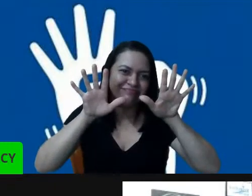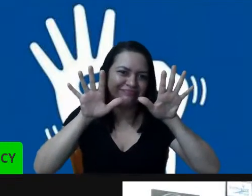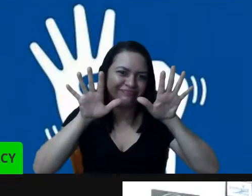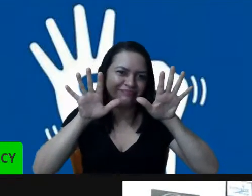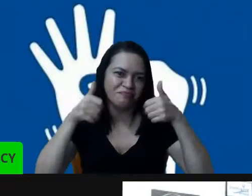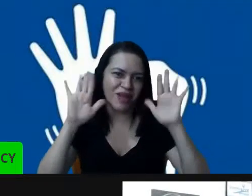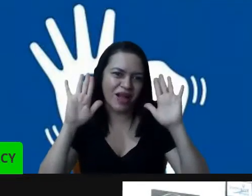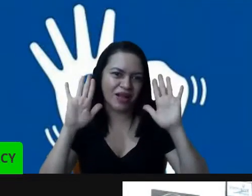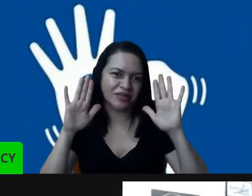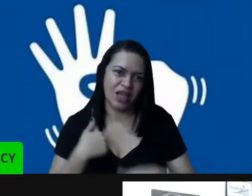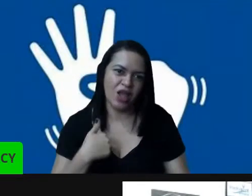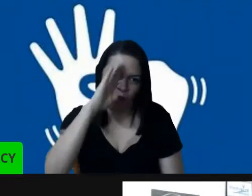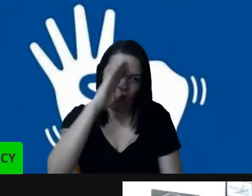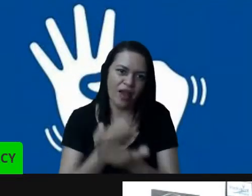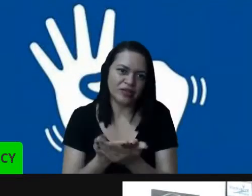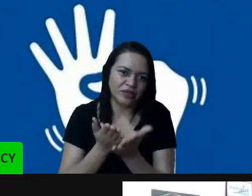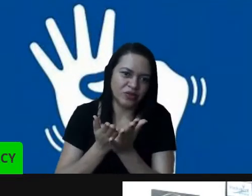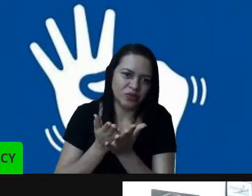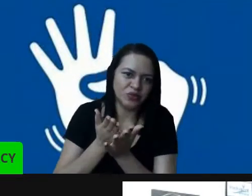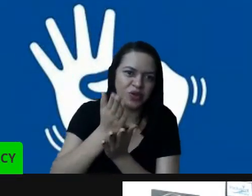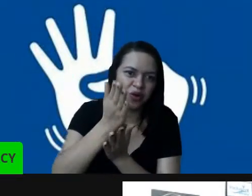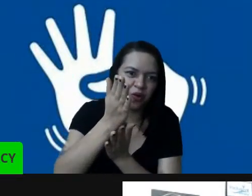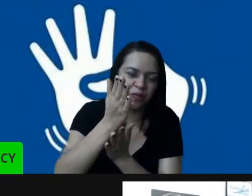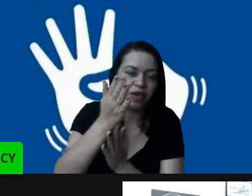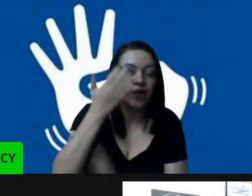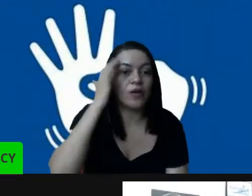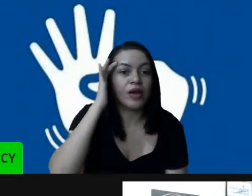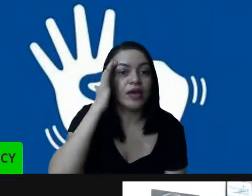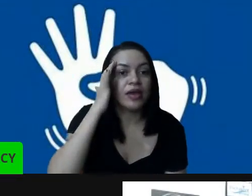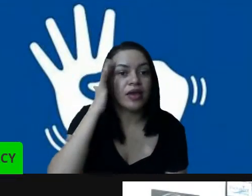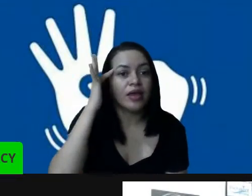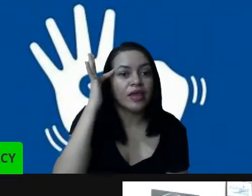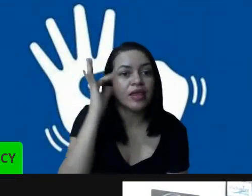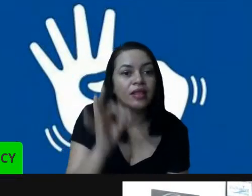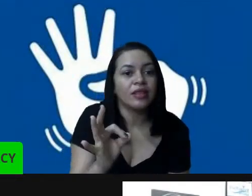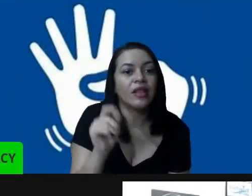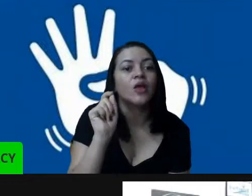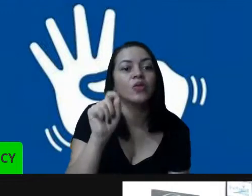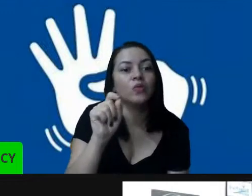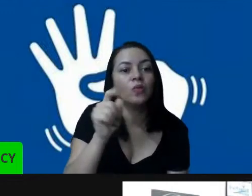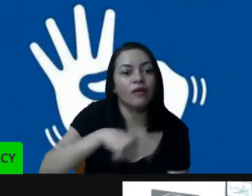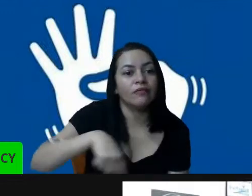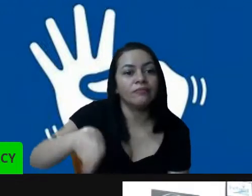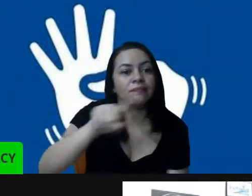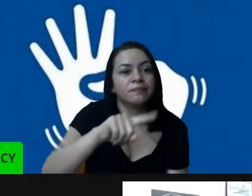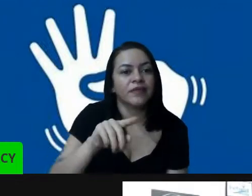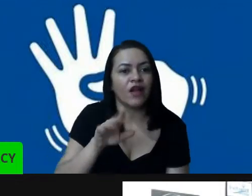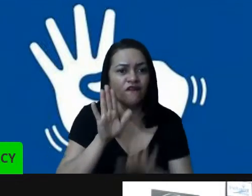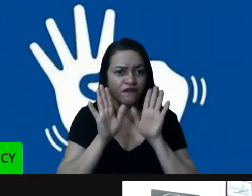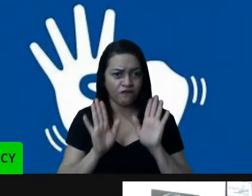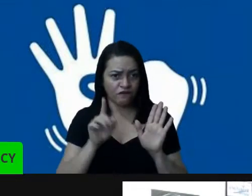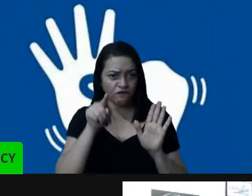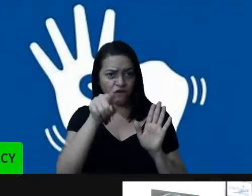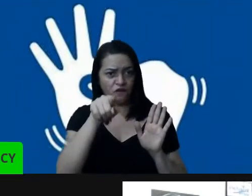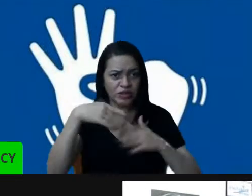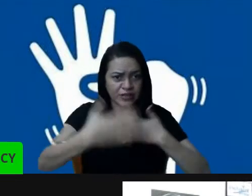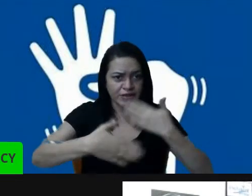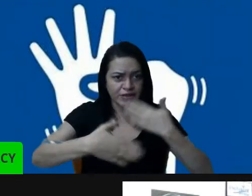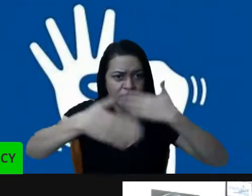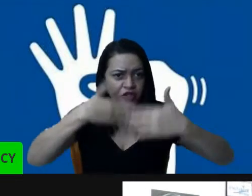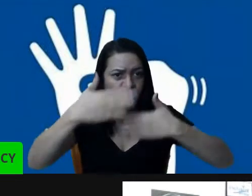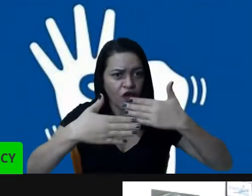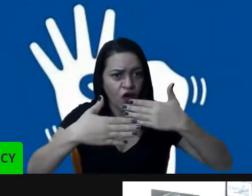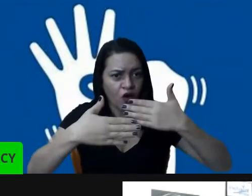é o caminho. E aí compreendam, queridos produtores, que quando você desenvolve um